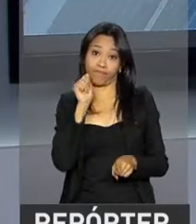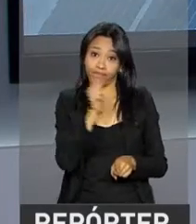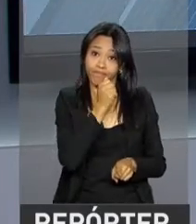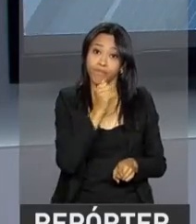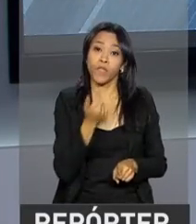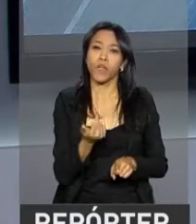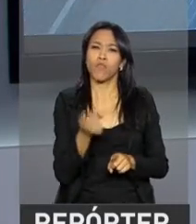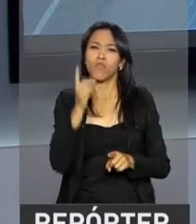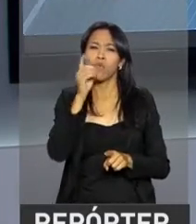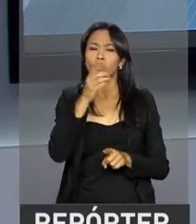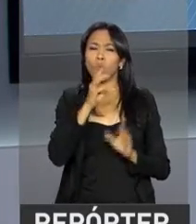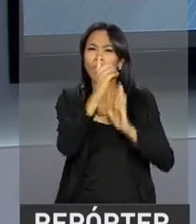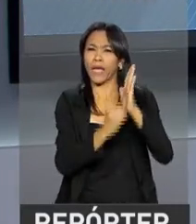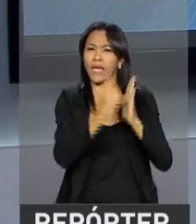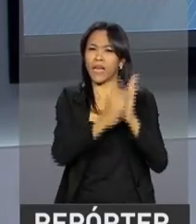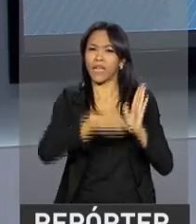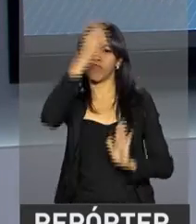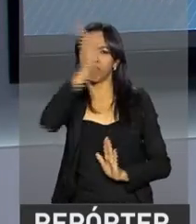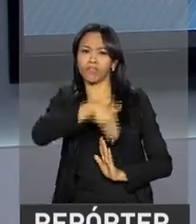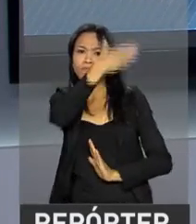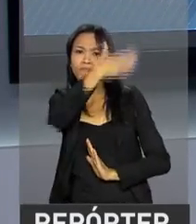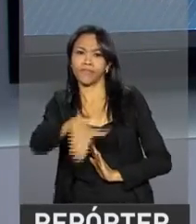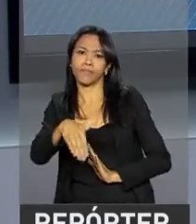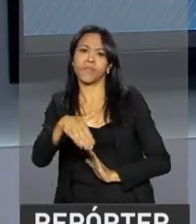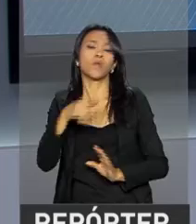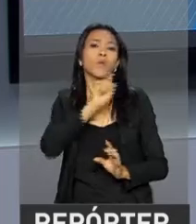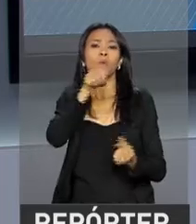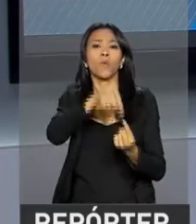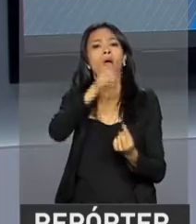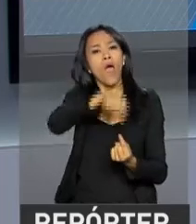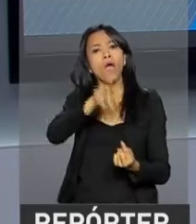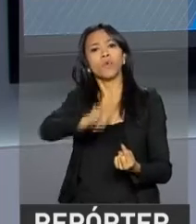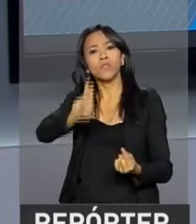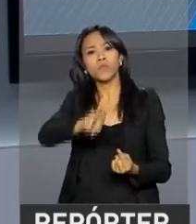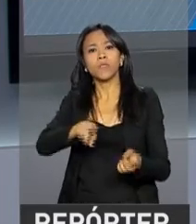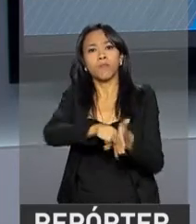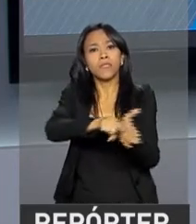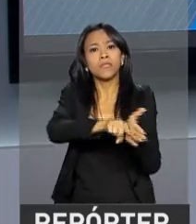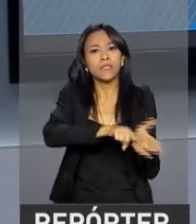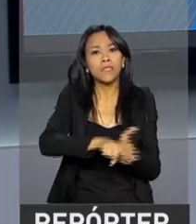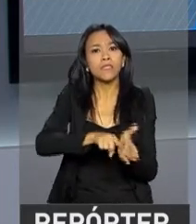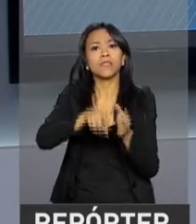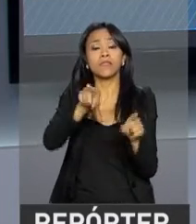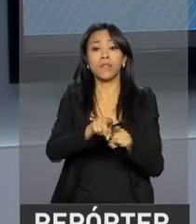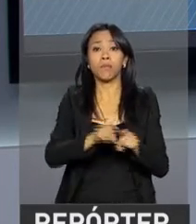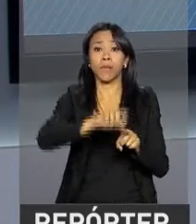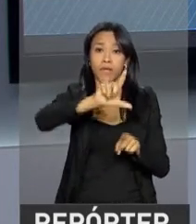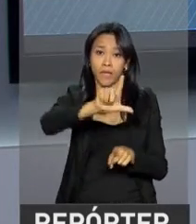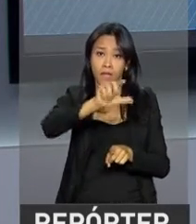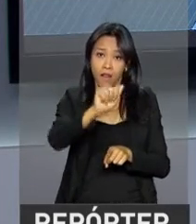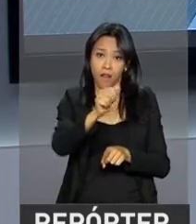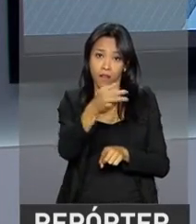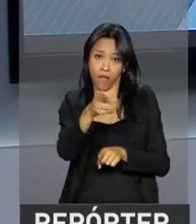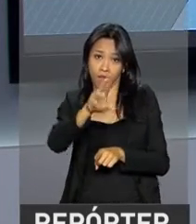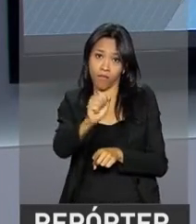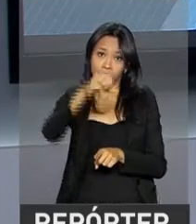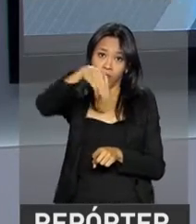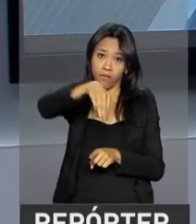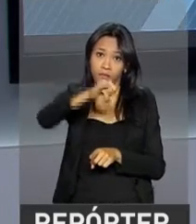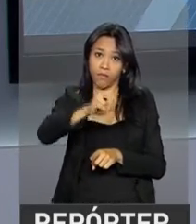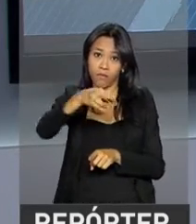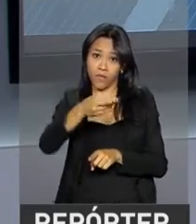na última semana. Com isso, ela poderá ser usada para pesquisa e lavra mineral. O ministro de Minas e Energia, Fernando Coelho